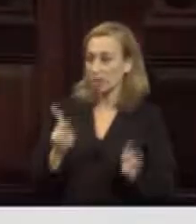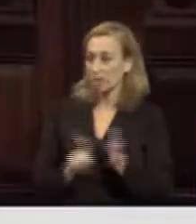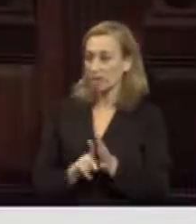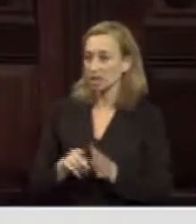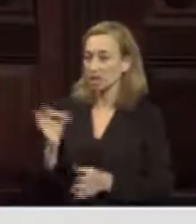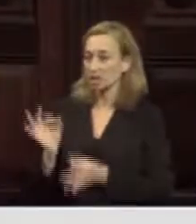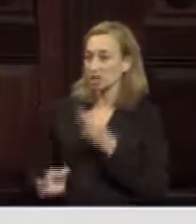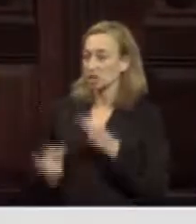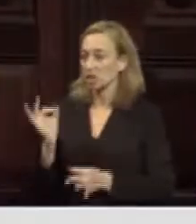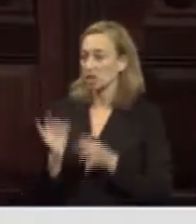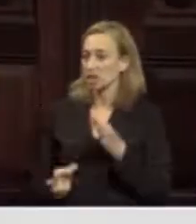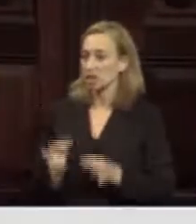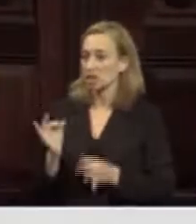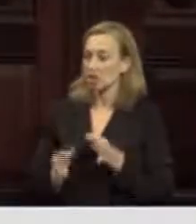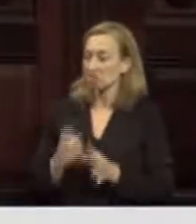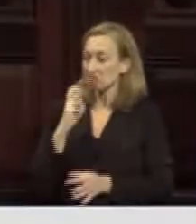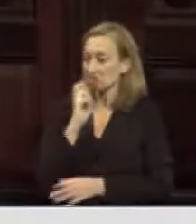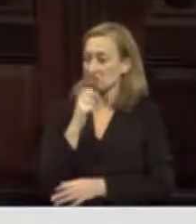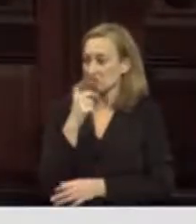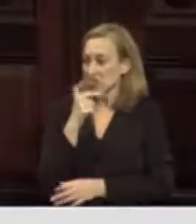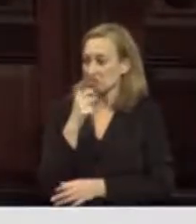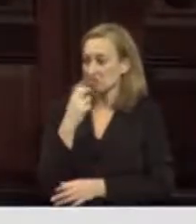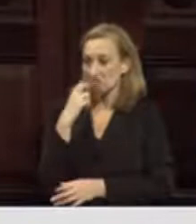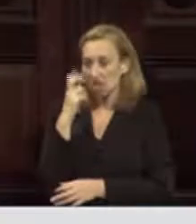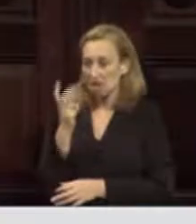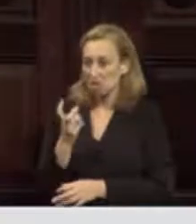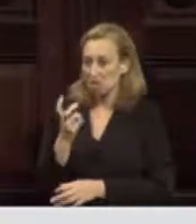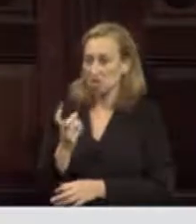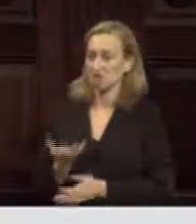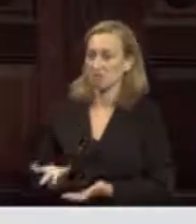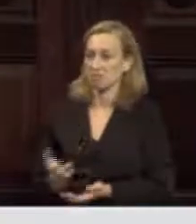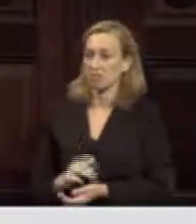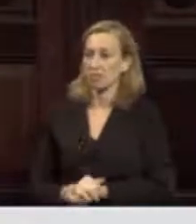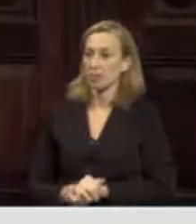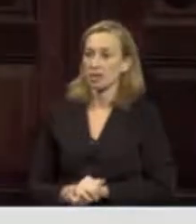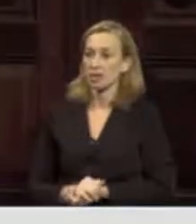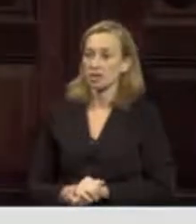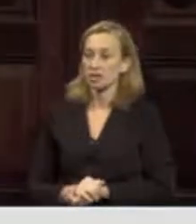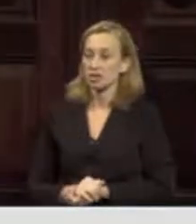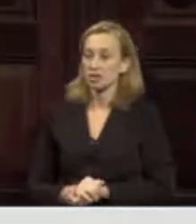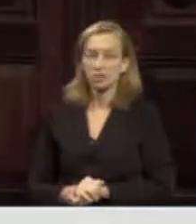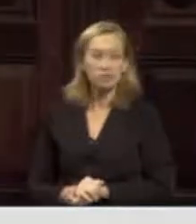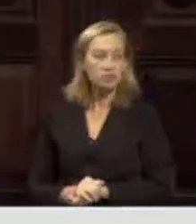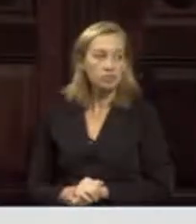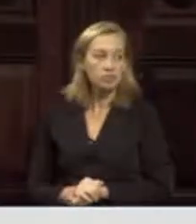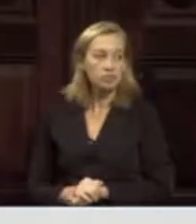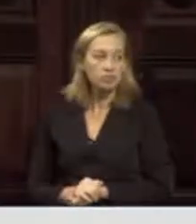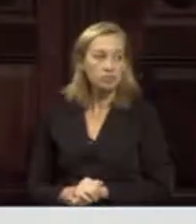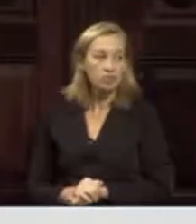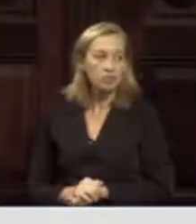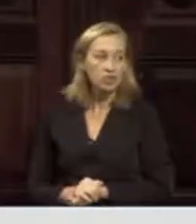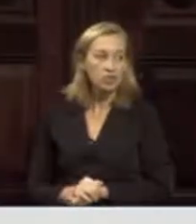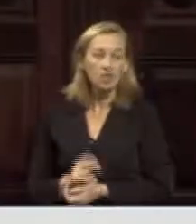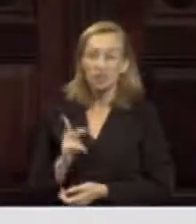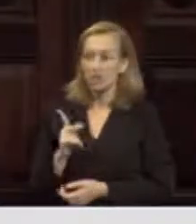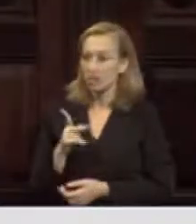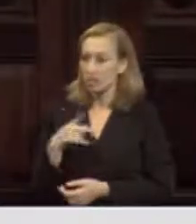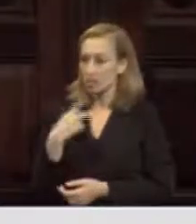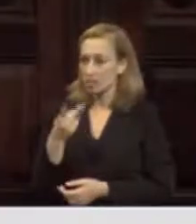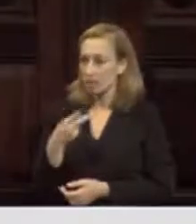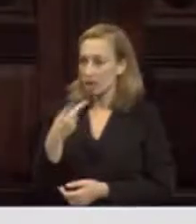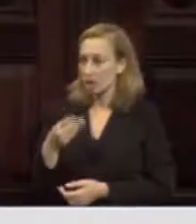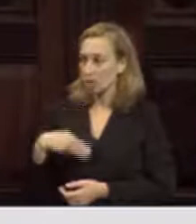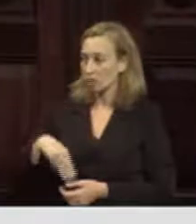coisa horrorosa, uma vergonha, um constrangimento. E aí Gilmar Mendes rebate o ministro